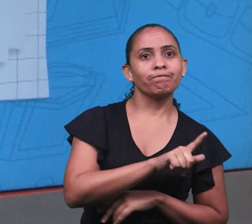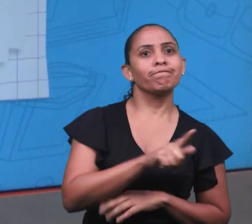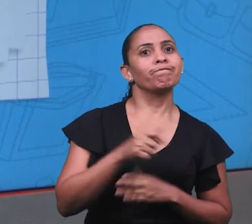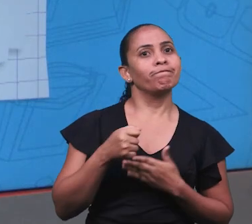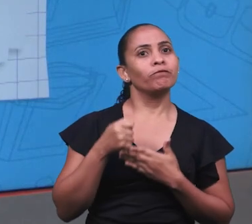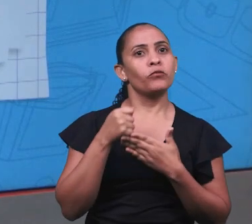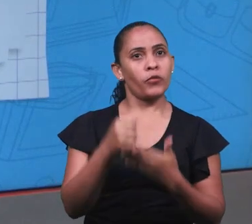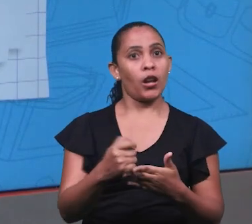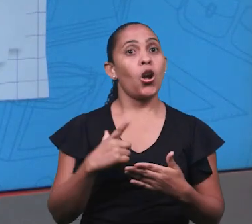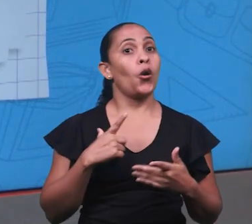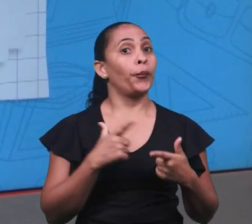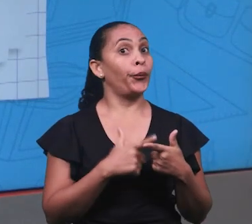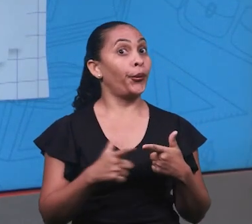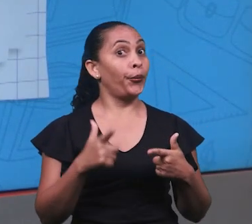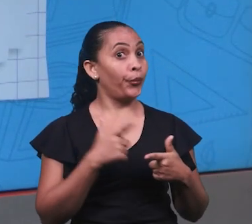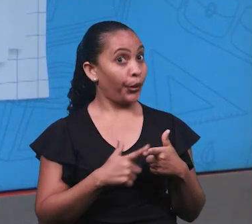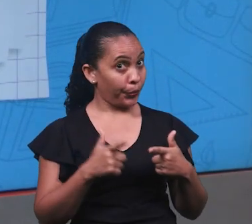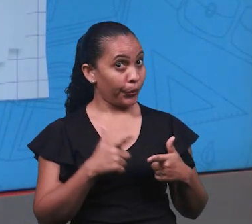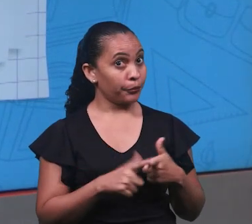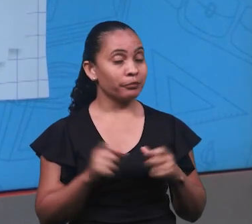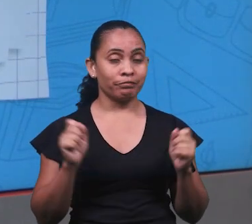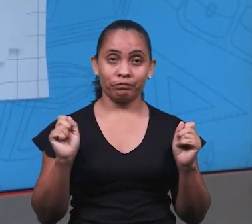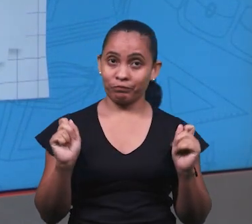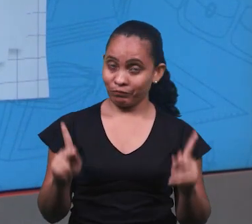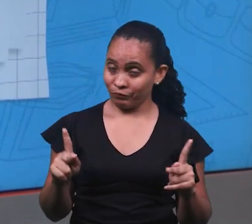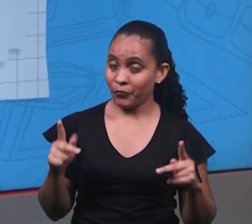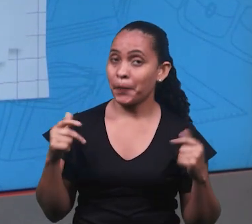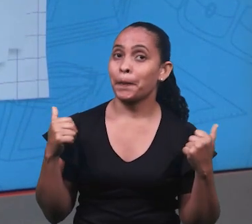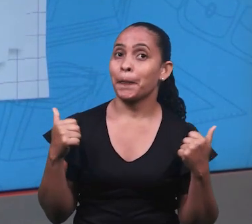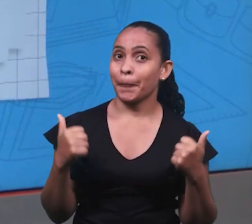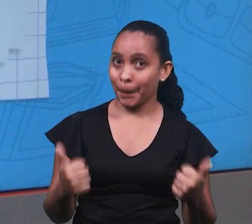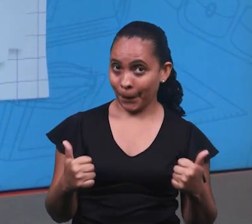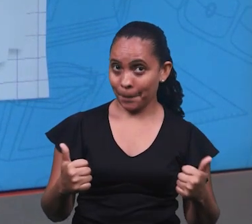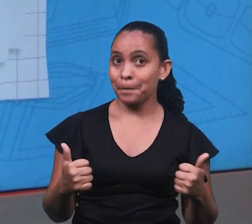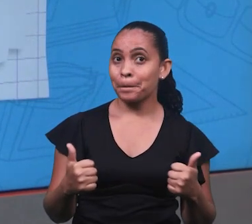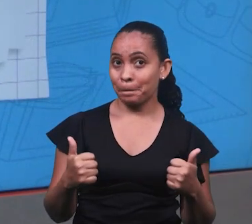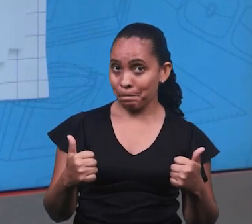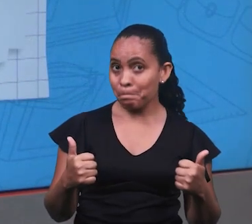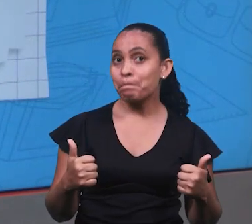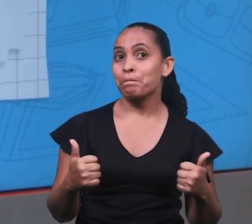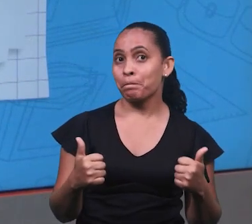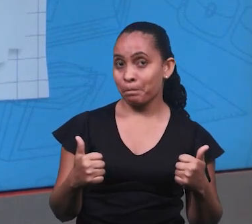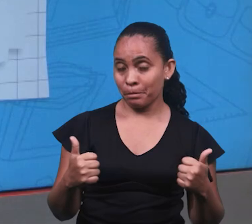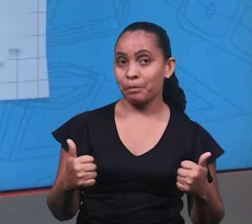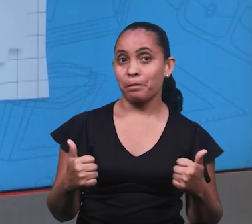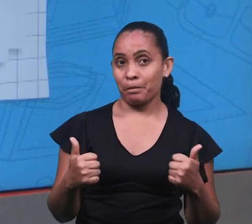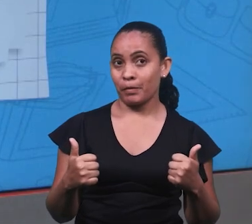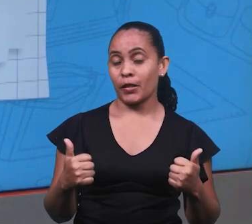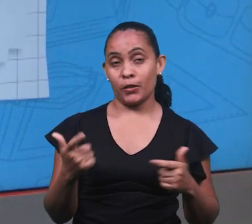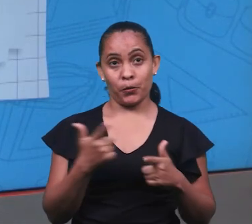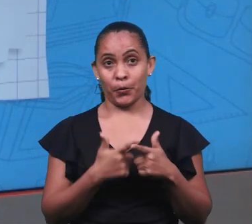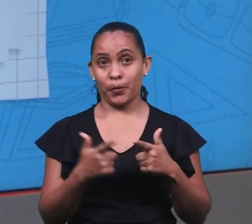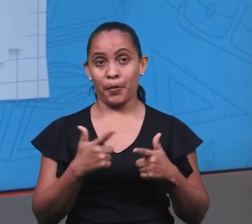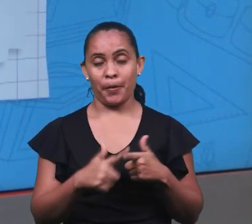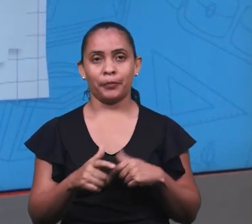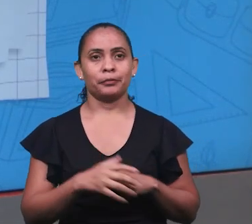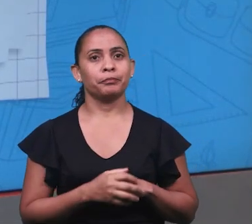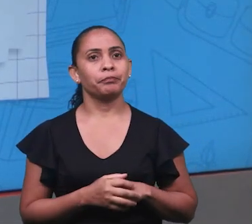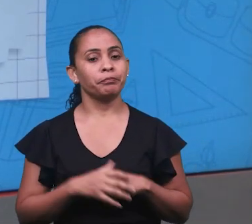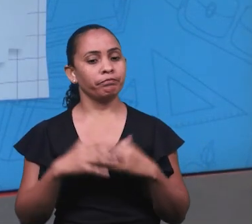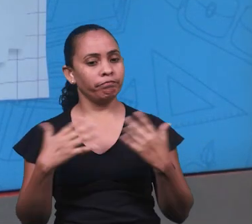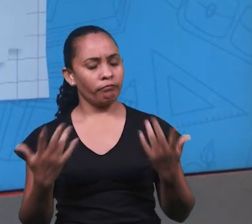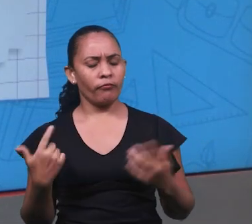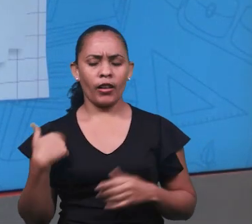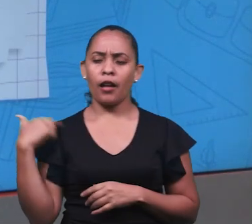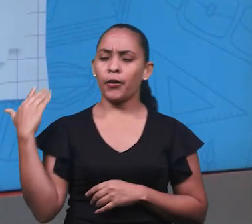o problema, ok? Para você sustentar a sua ideia, sua tese sobre o problema. Então, eu, Ana Paula,